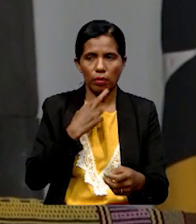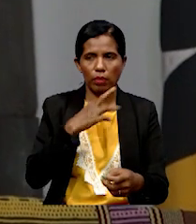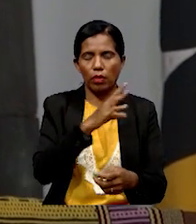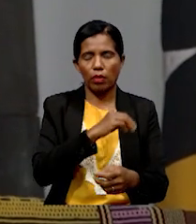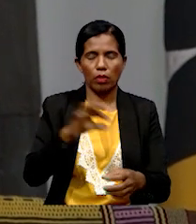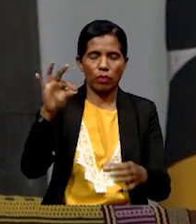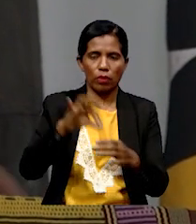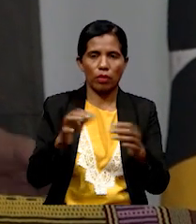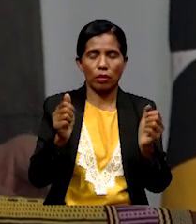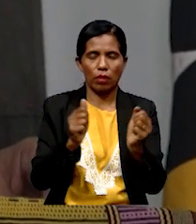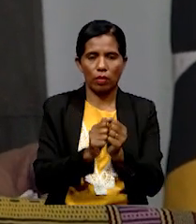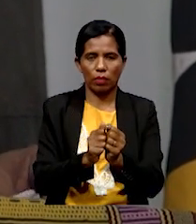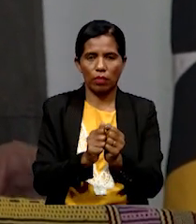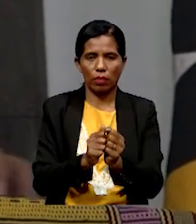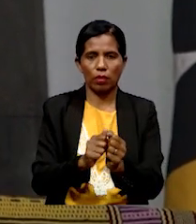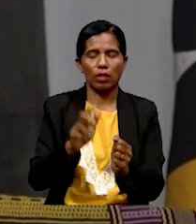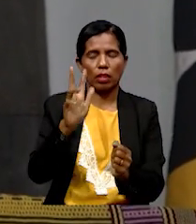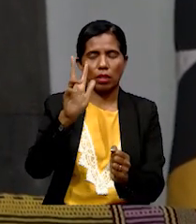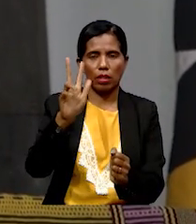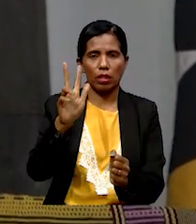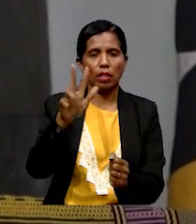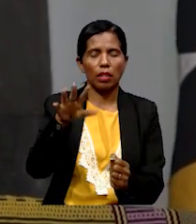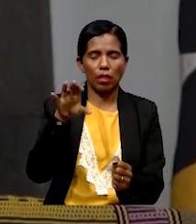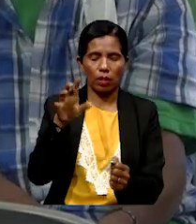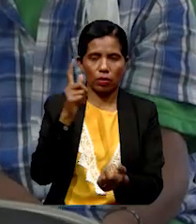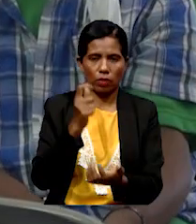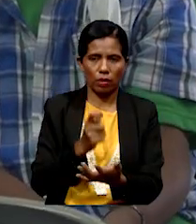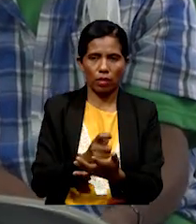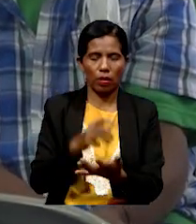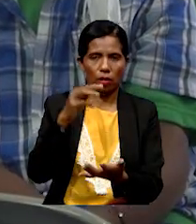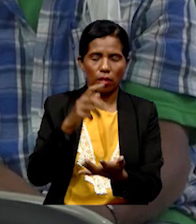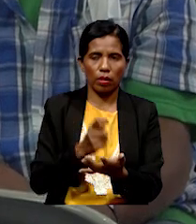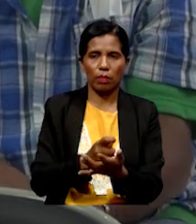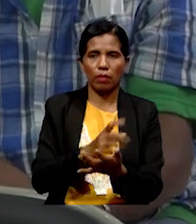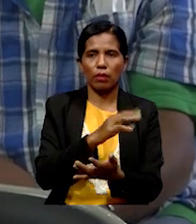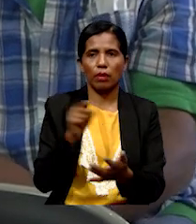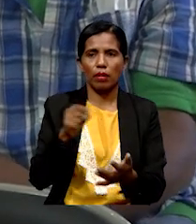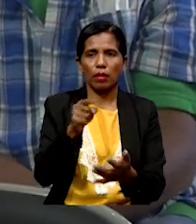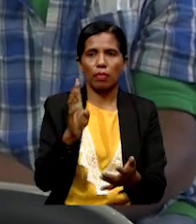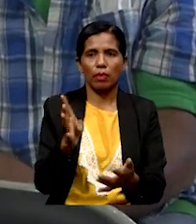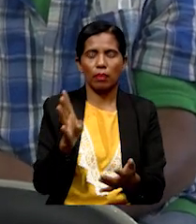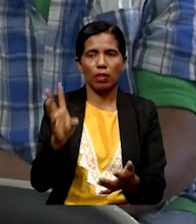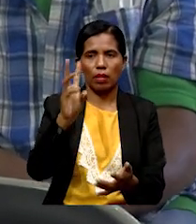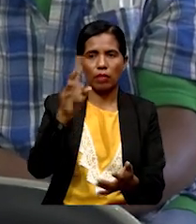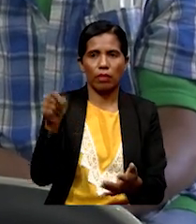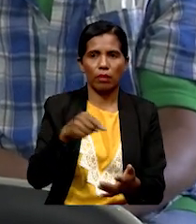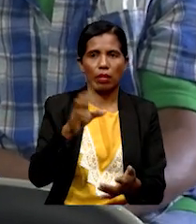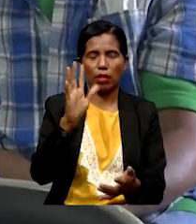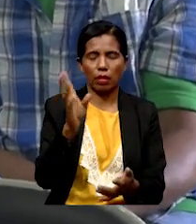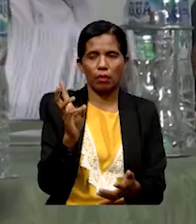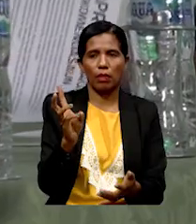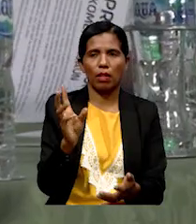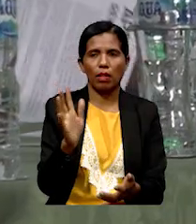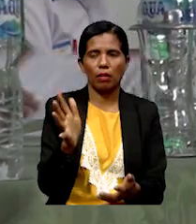votu samutuk rihung atus tolu resin, ho persentu hat nulu resin nen, virgula lima nulu resin walu, segundu